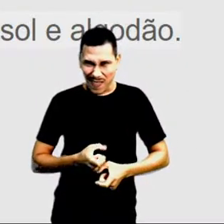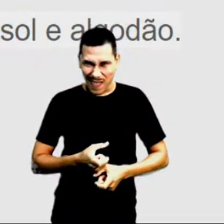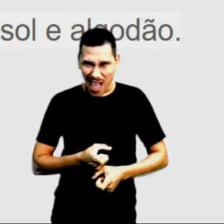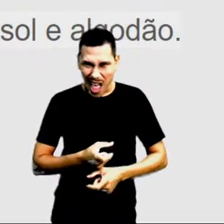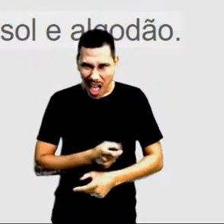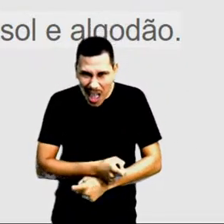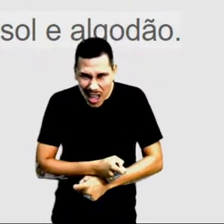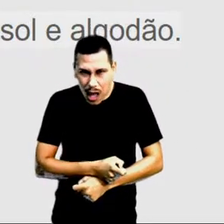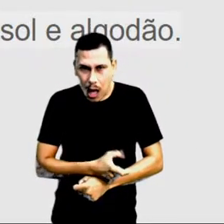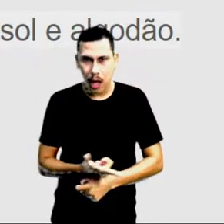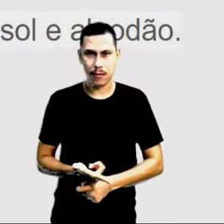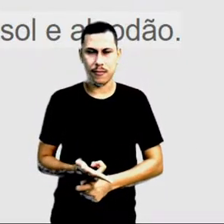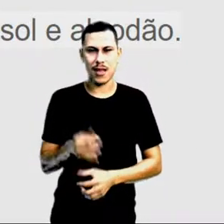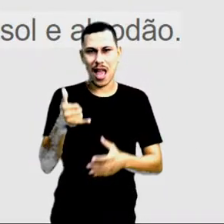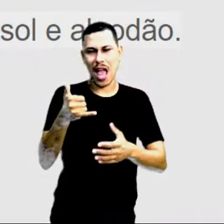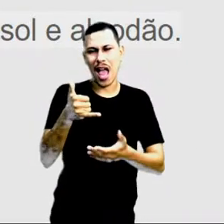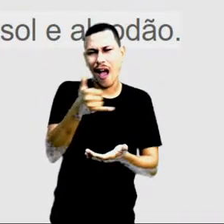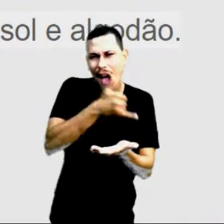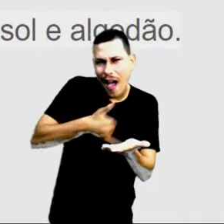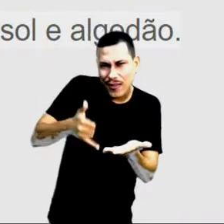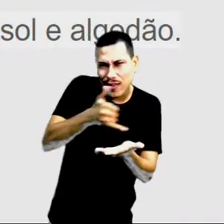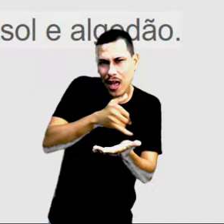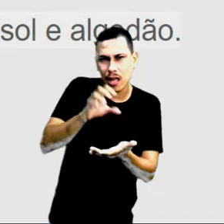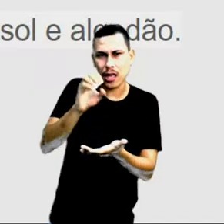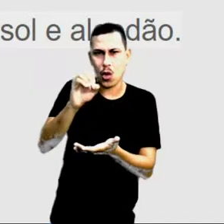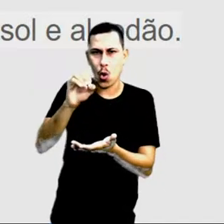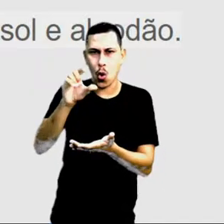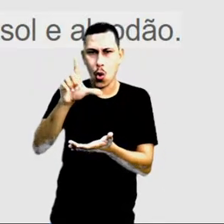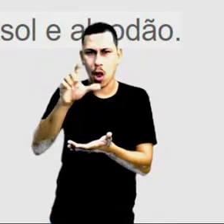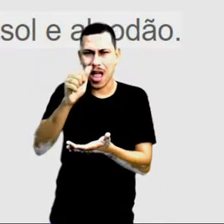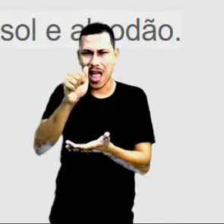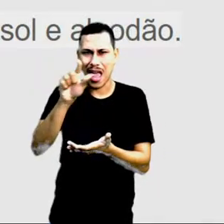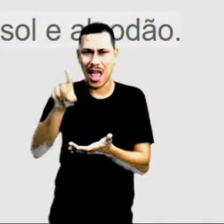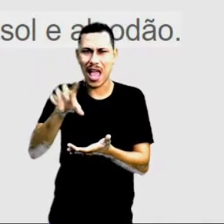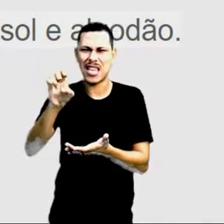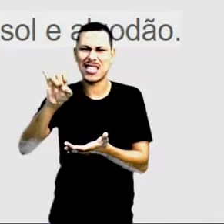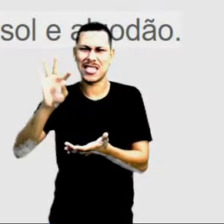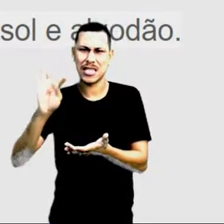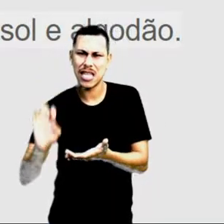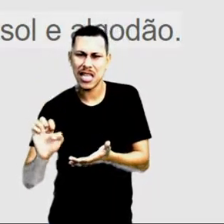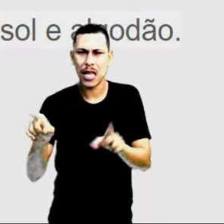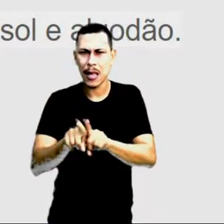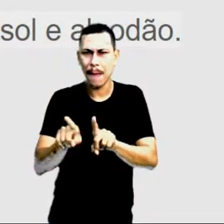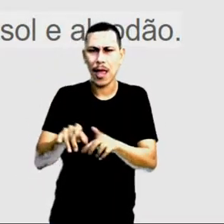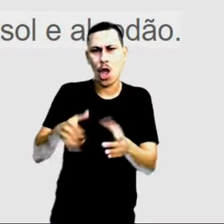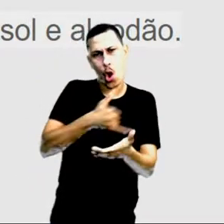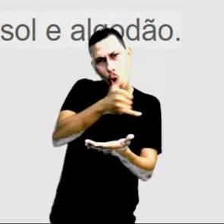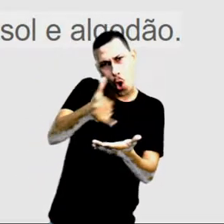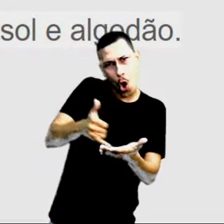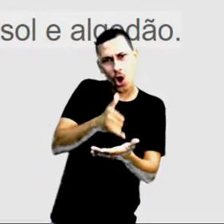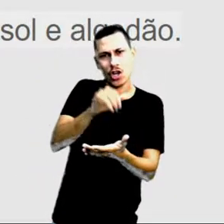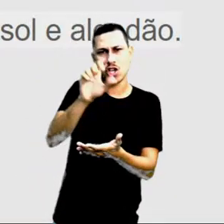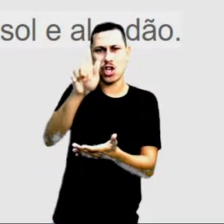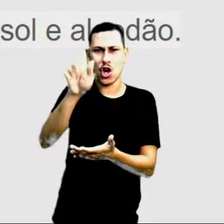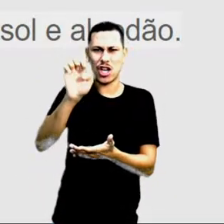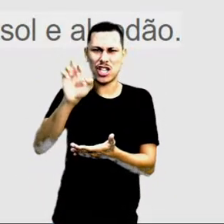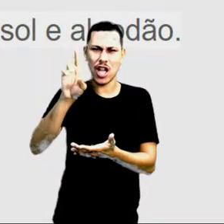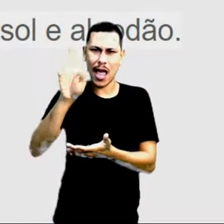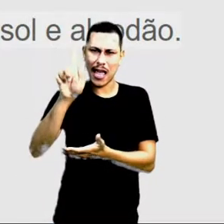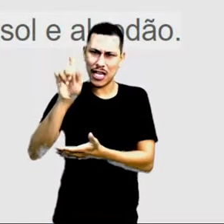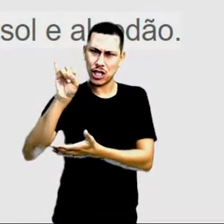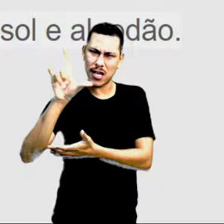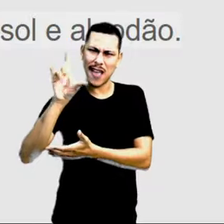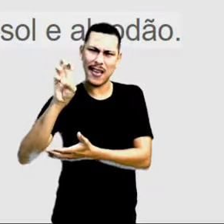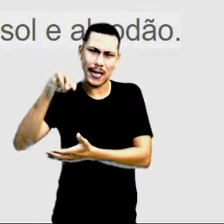monoinsaturados. Eles são azeite de oliva, óleo de granola, óleo de gergelim, nozes, abacate, castanha do